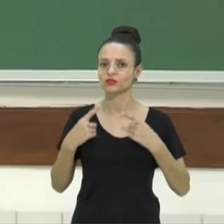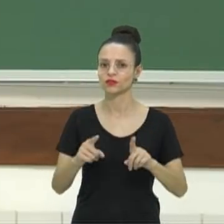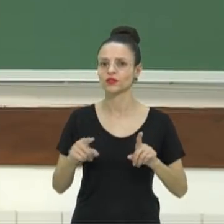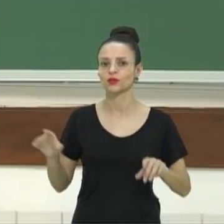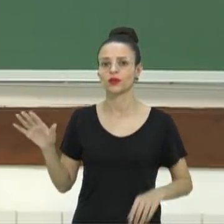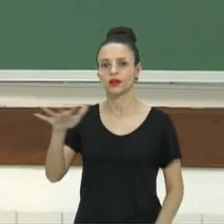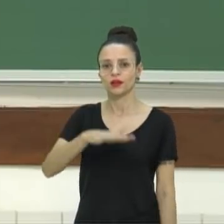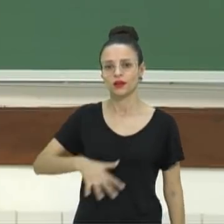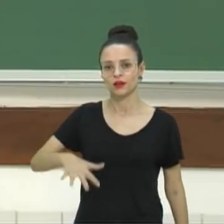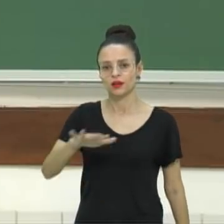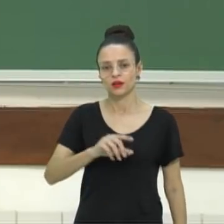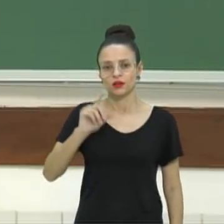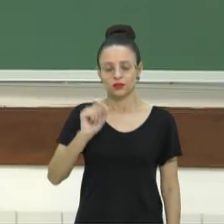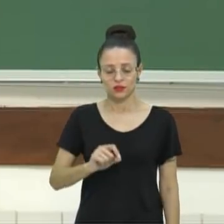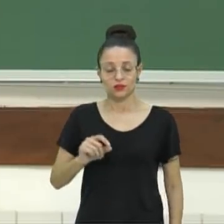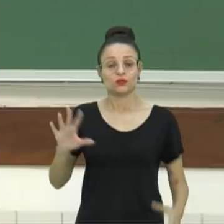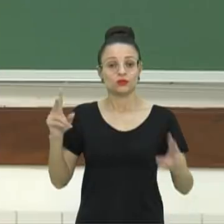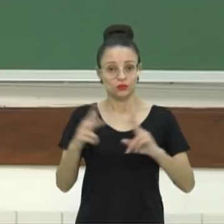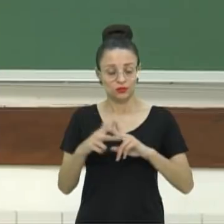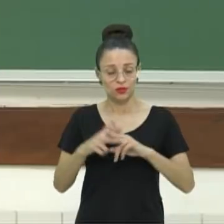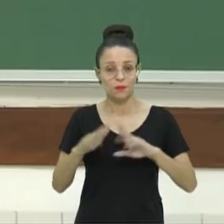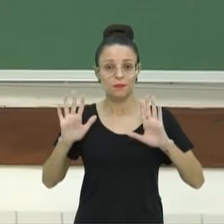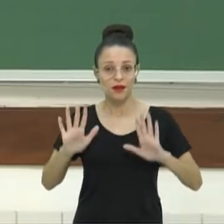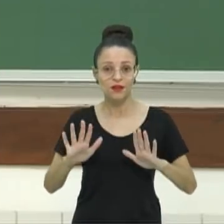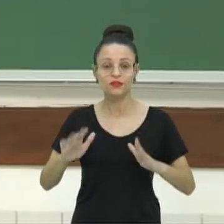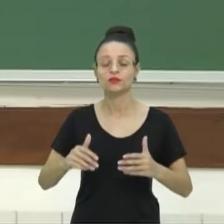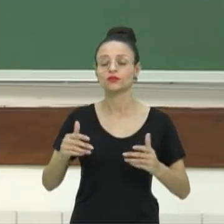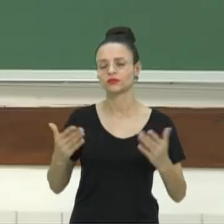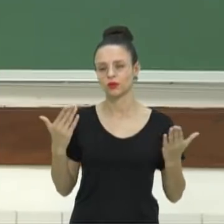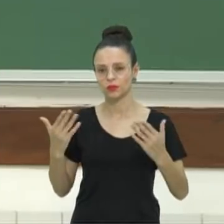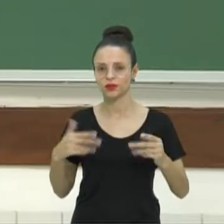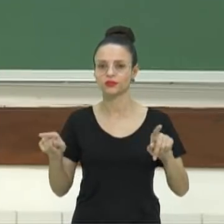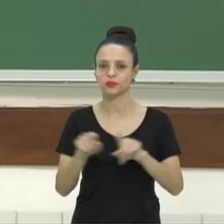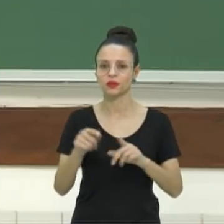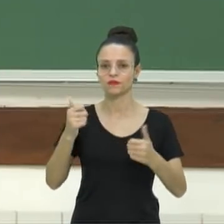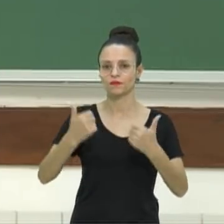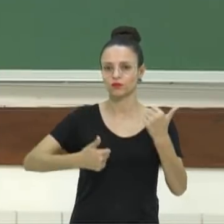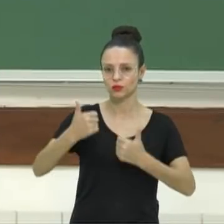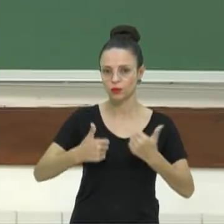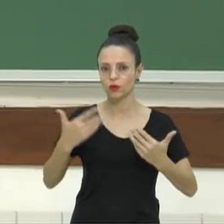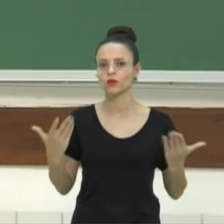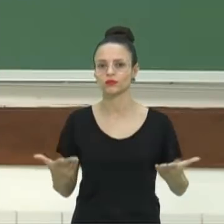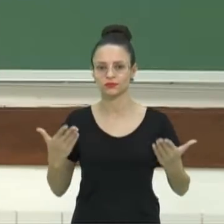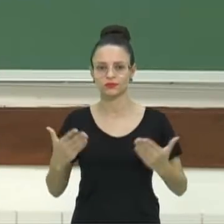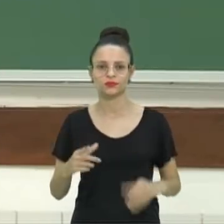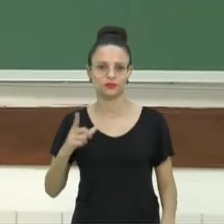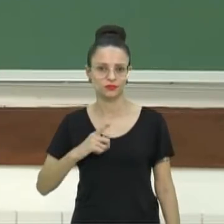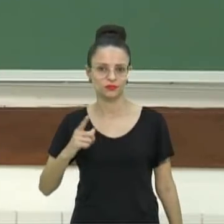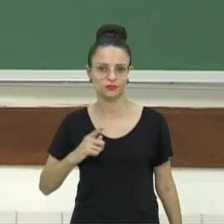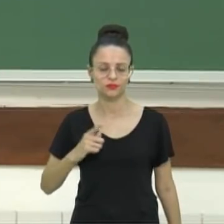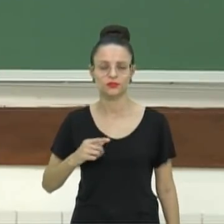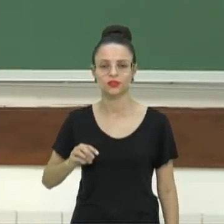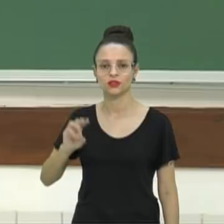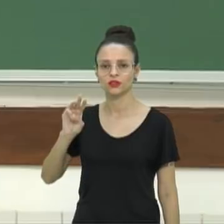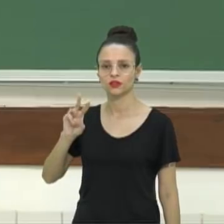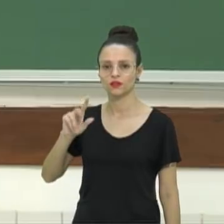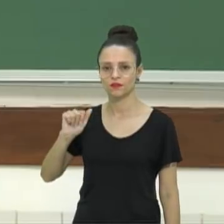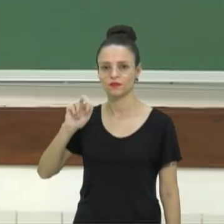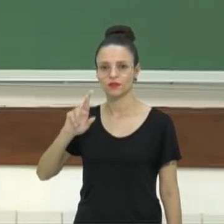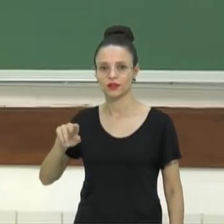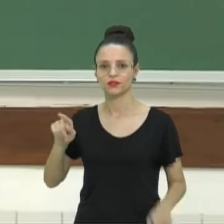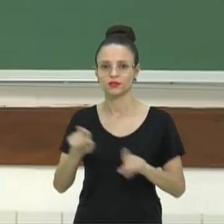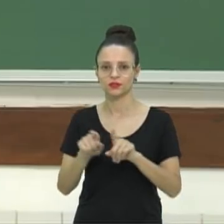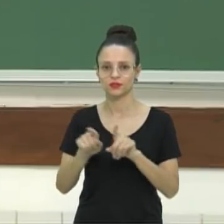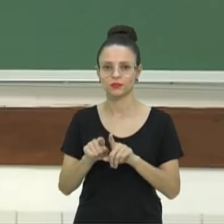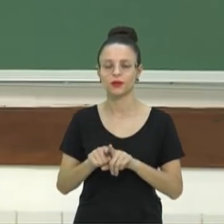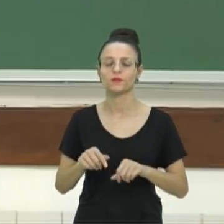dentro do wrestling, né? Mas, fazendo um paralelo, é o que acontece no futebol, né? É o que acontece lá no VAR do futebol, que nos